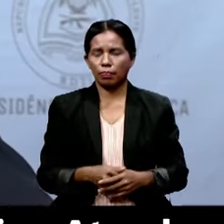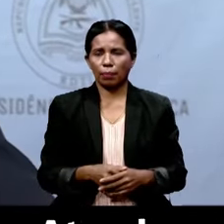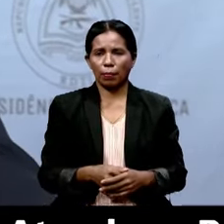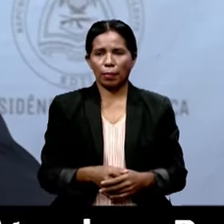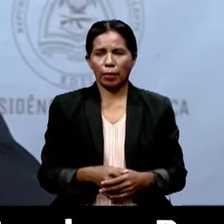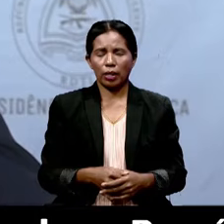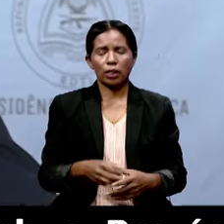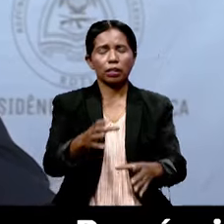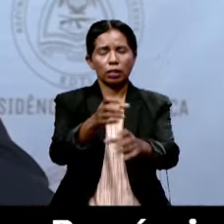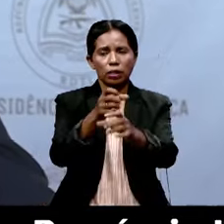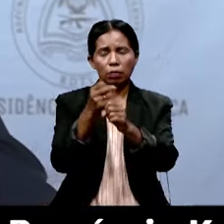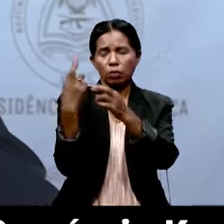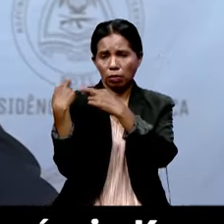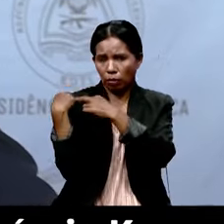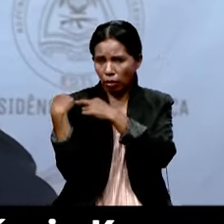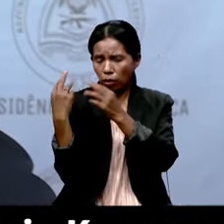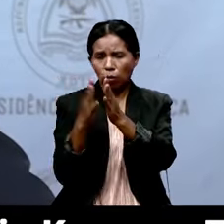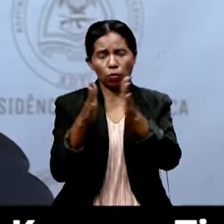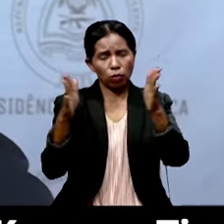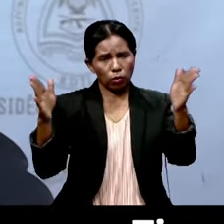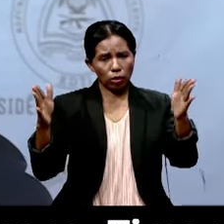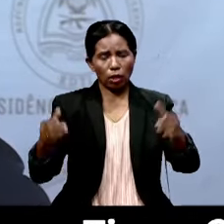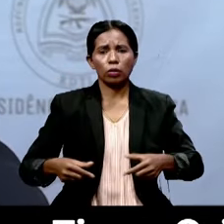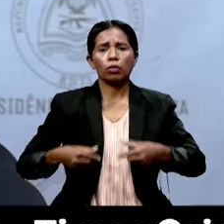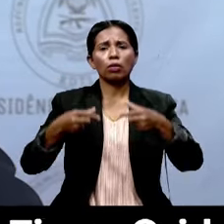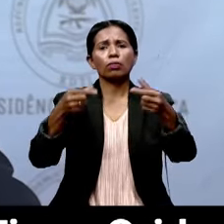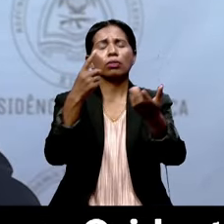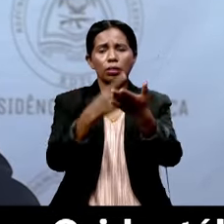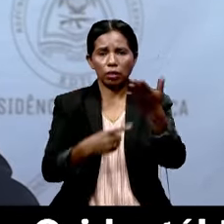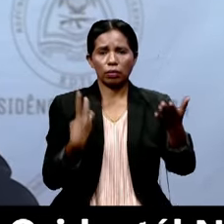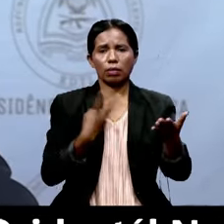simo dever botida a tu, fosse aí de Maquita Bele.